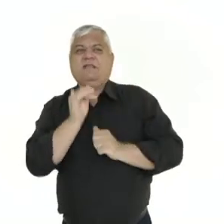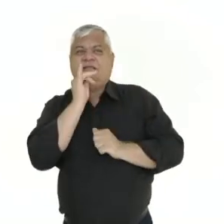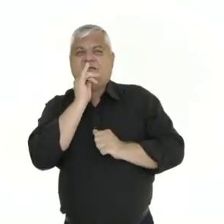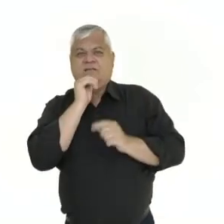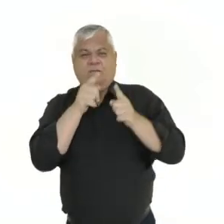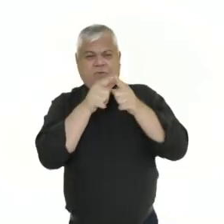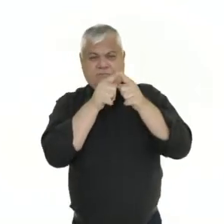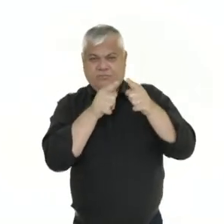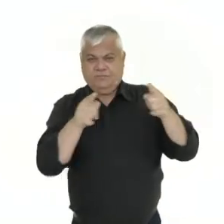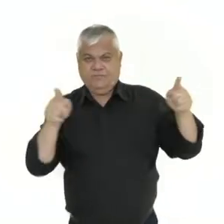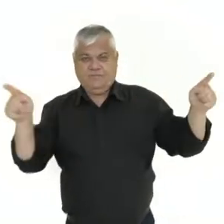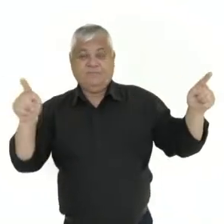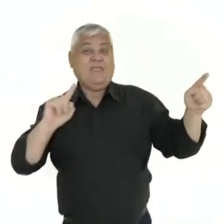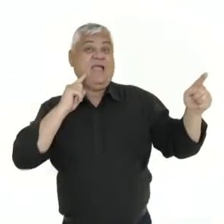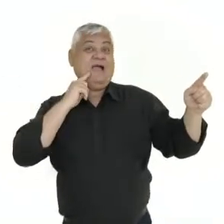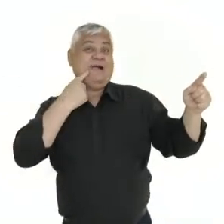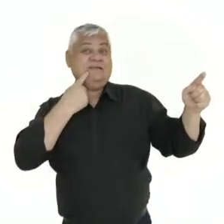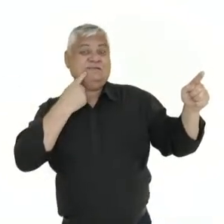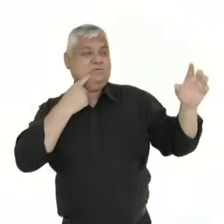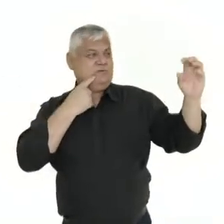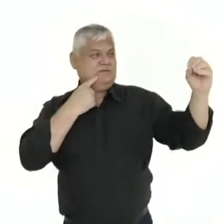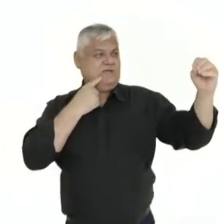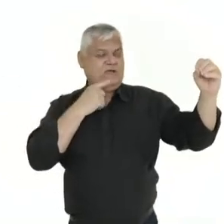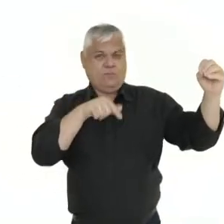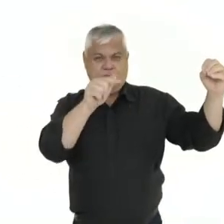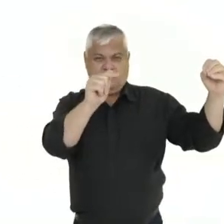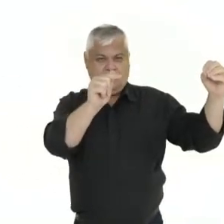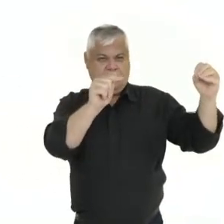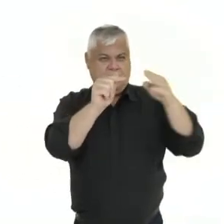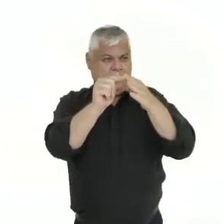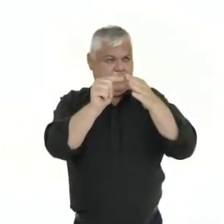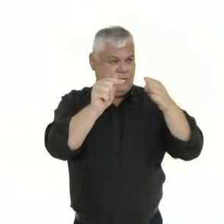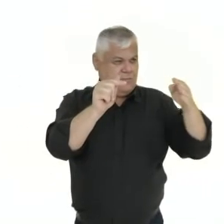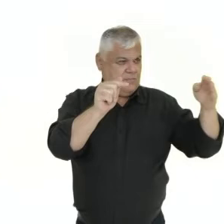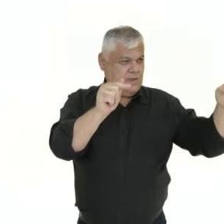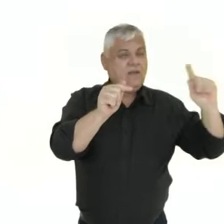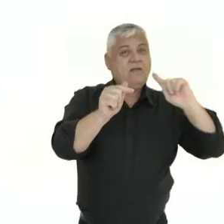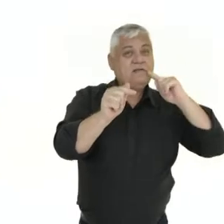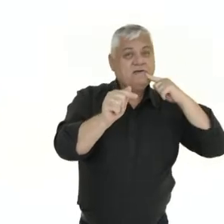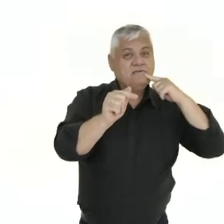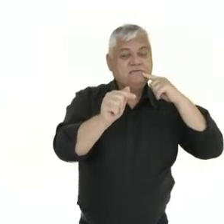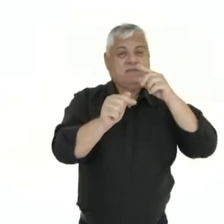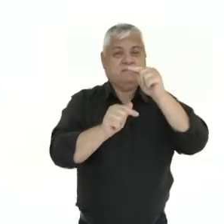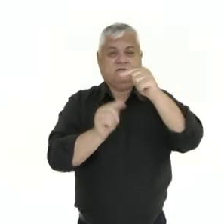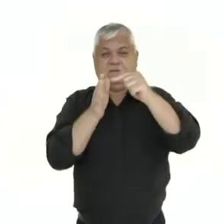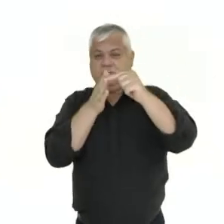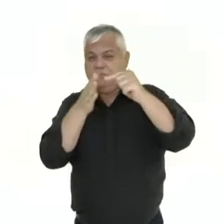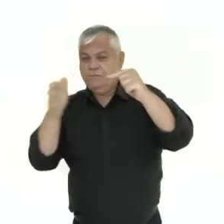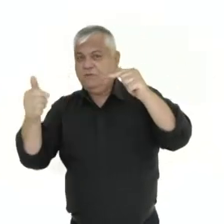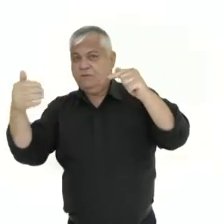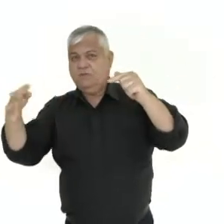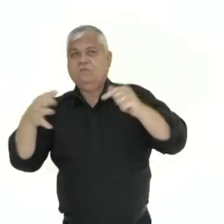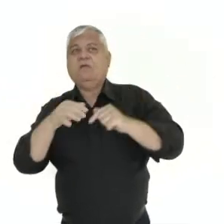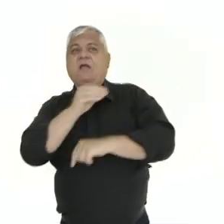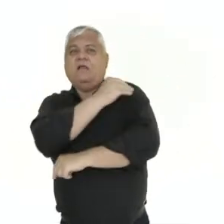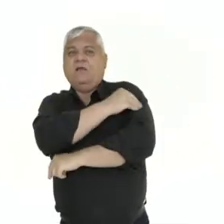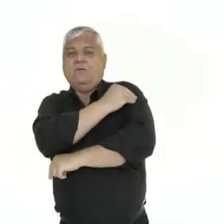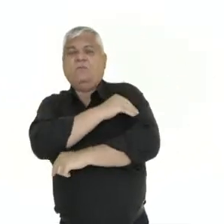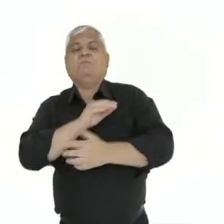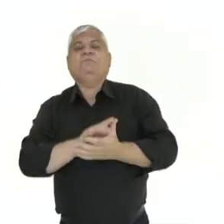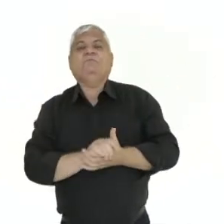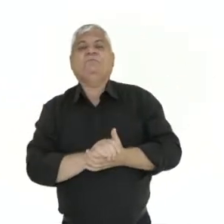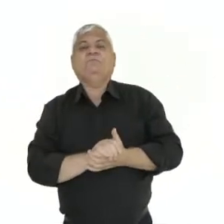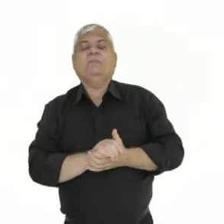produtos ácidos ou alcalinos e só vocês olharem direitinho ali. Para